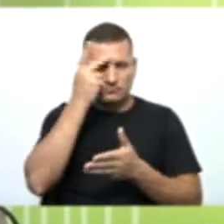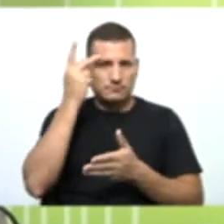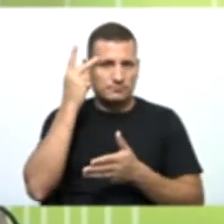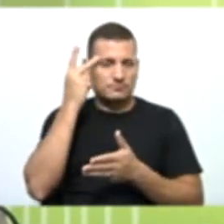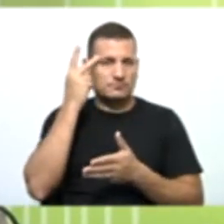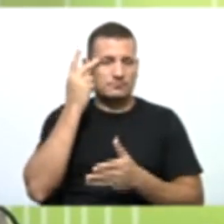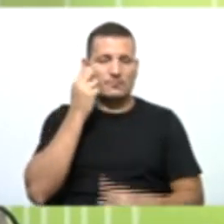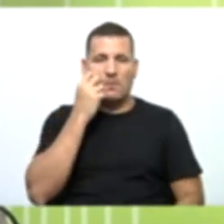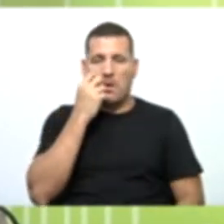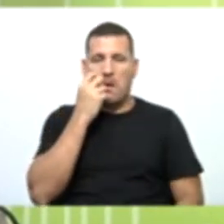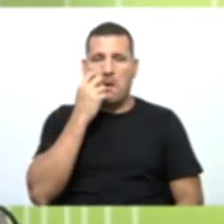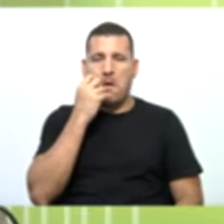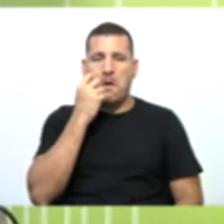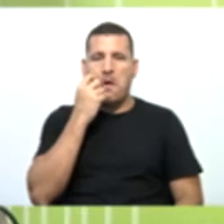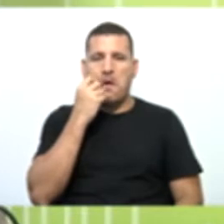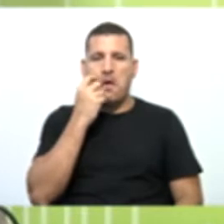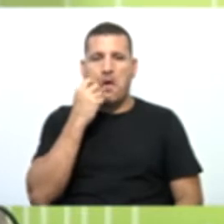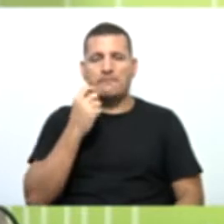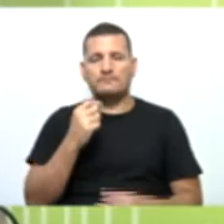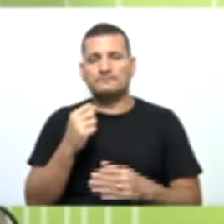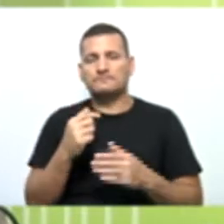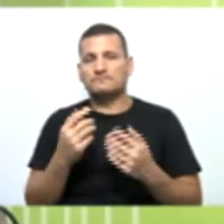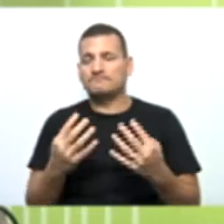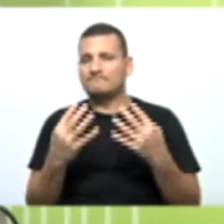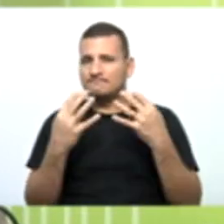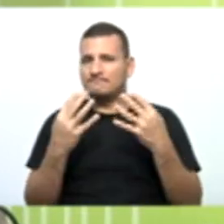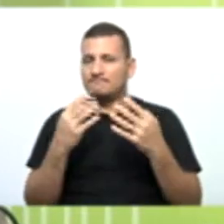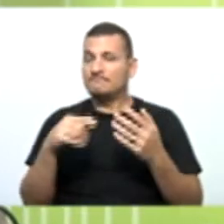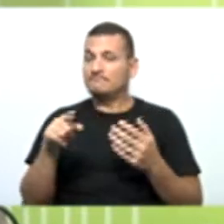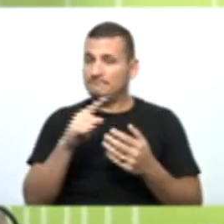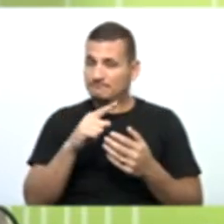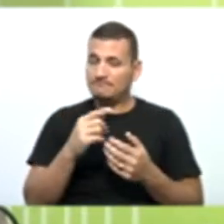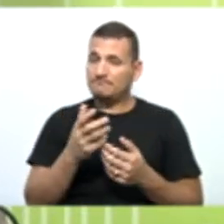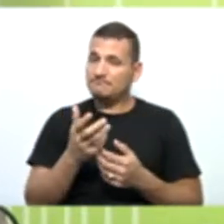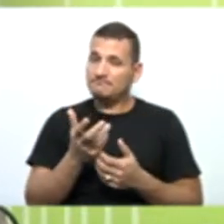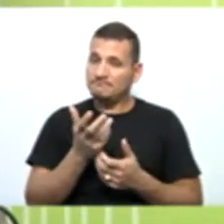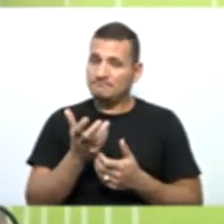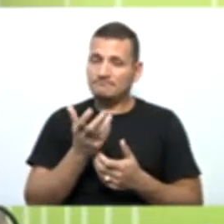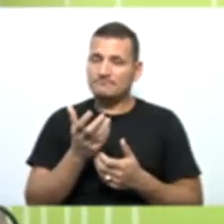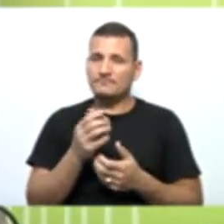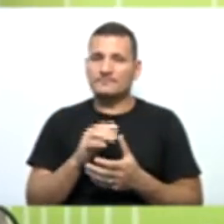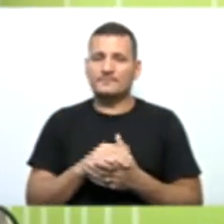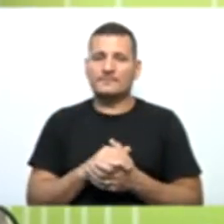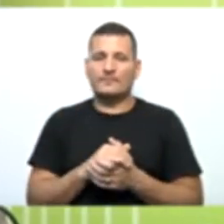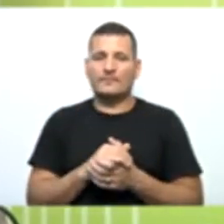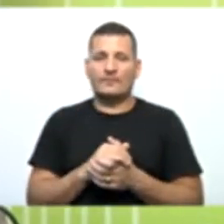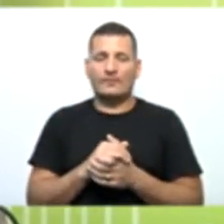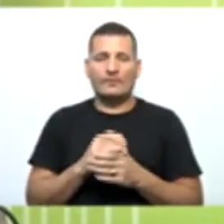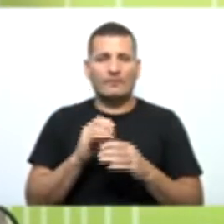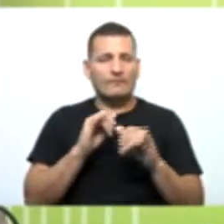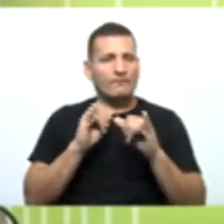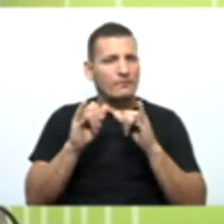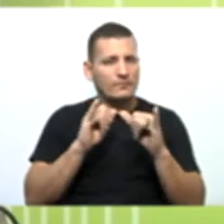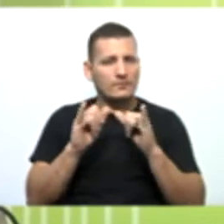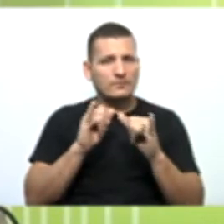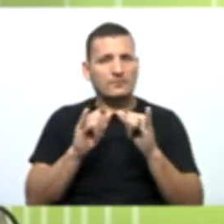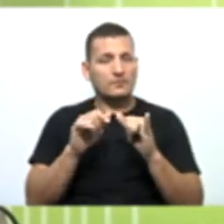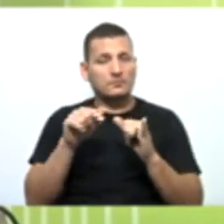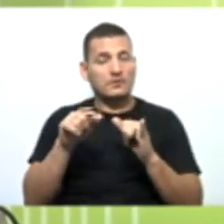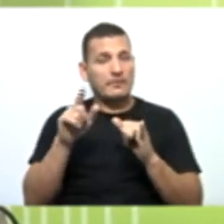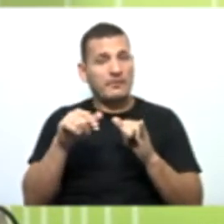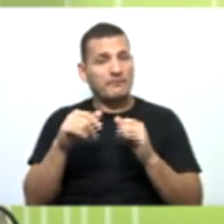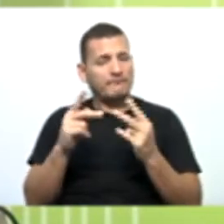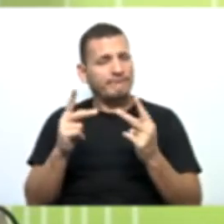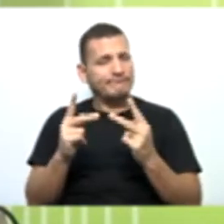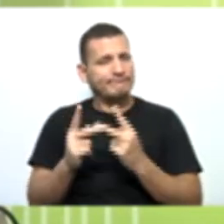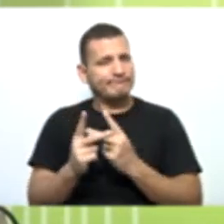é a ideia e o que eu quero chamar a atenção de vocês. Tratem informação como um tesouro